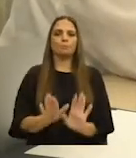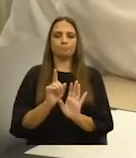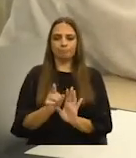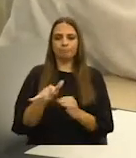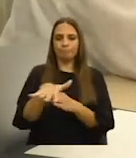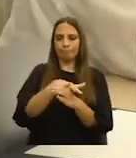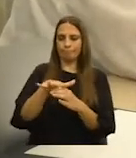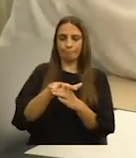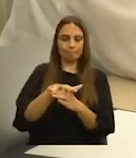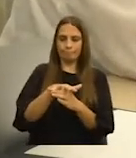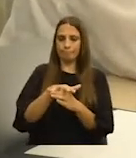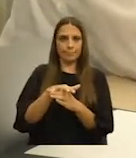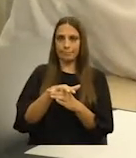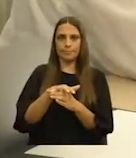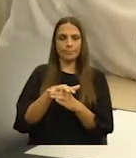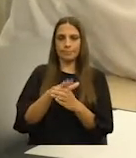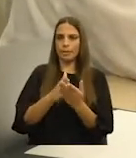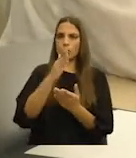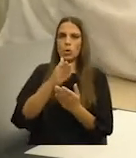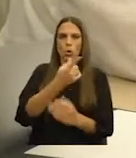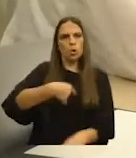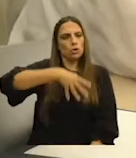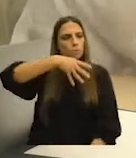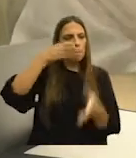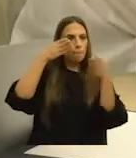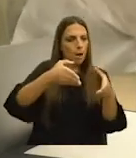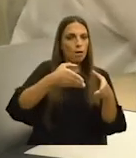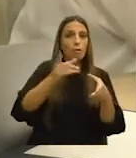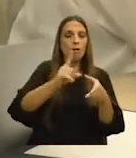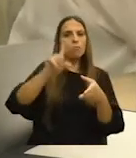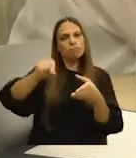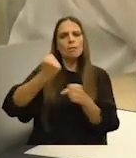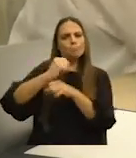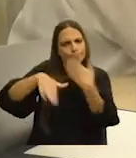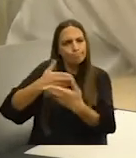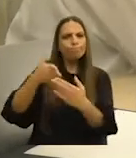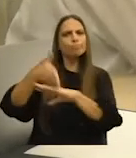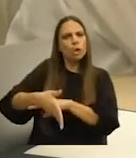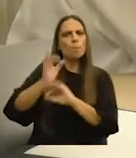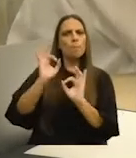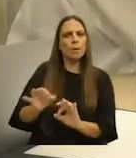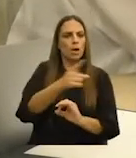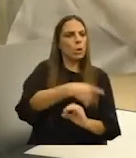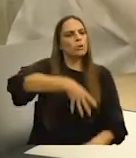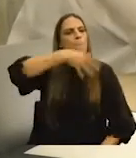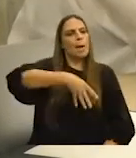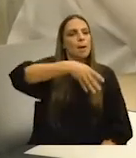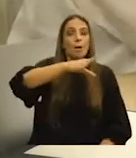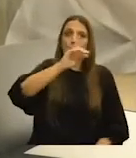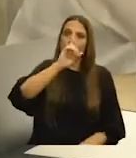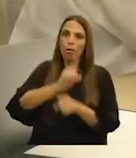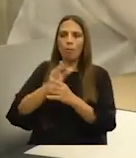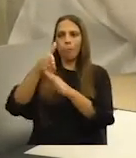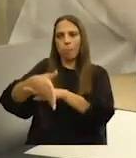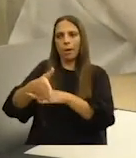esta é uma situação que não merece apenas uma palavra da nossa parte, merece a ação. Os nossos atos têm que acompanhar as nossas palavras e, por isso,